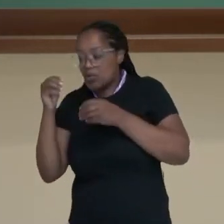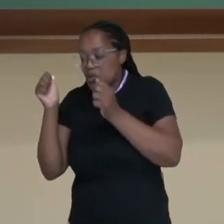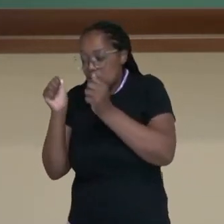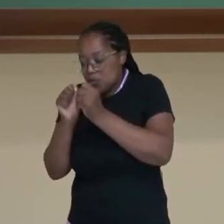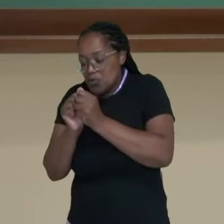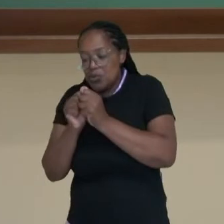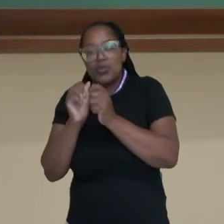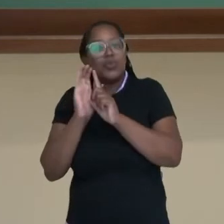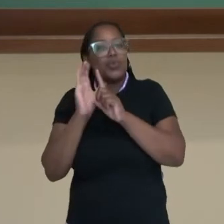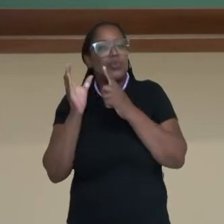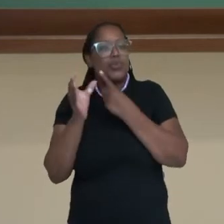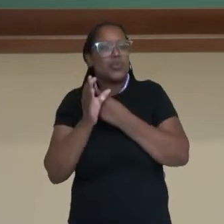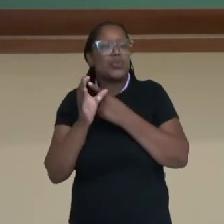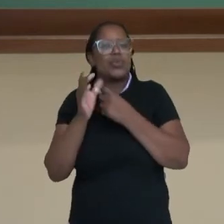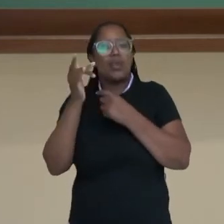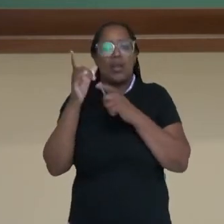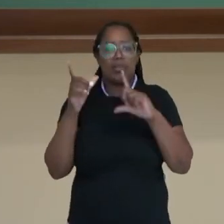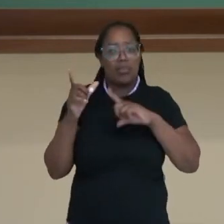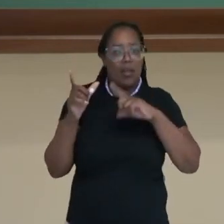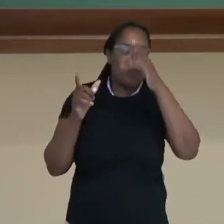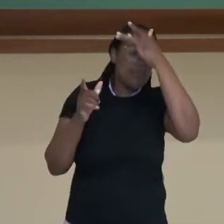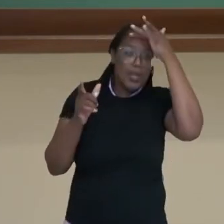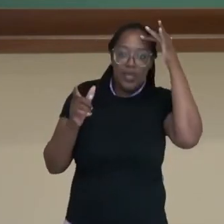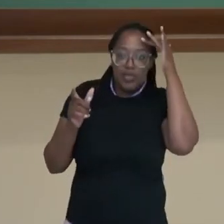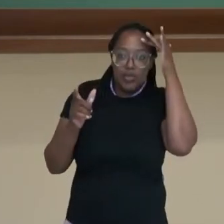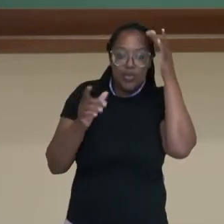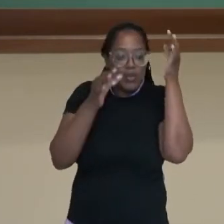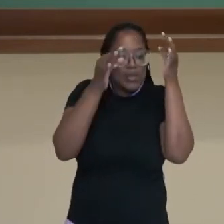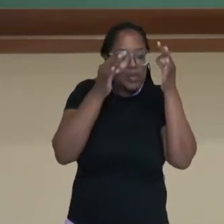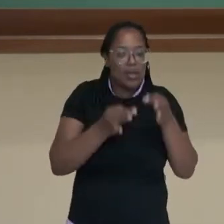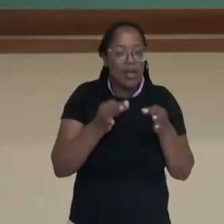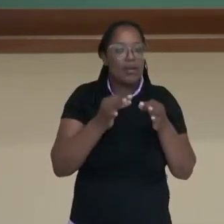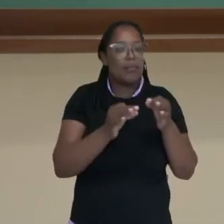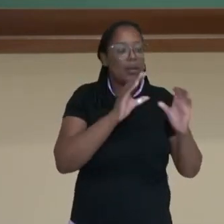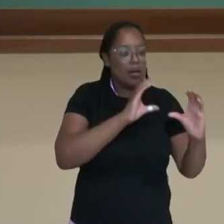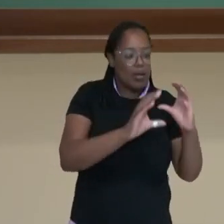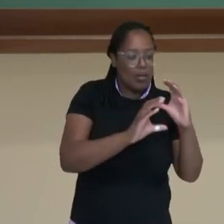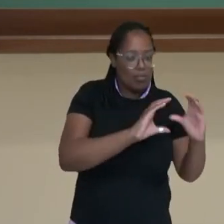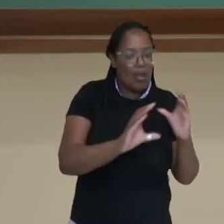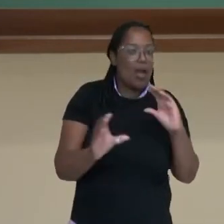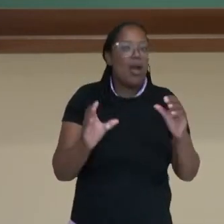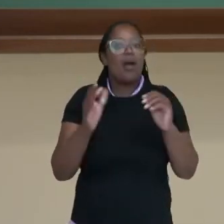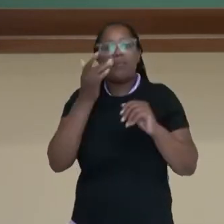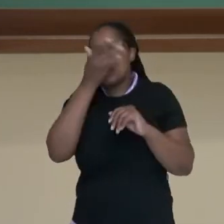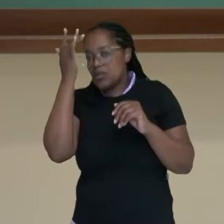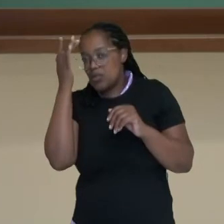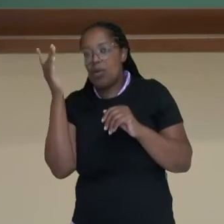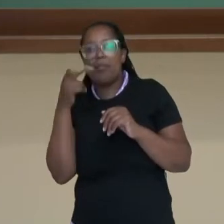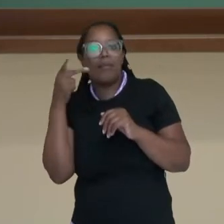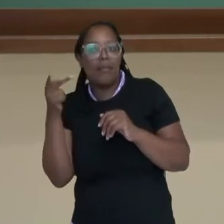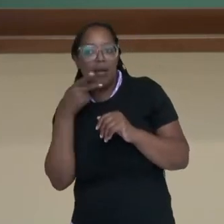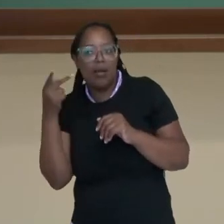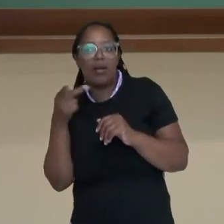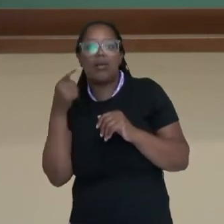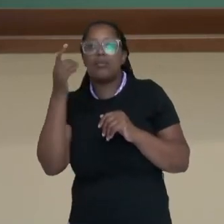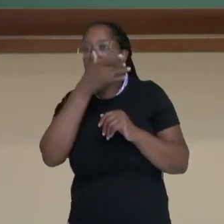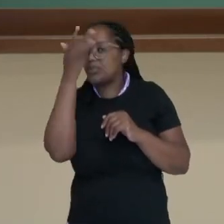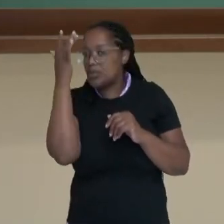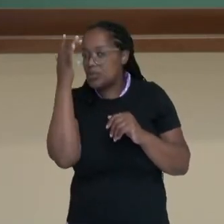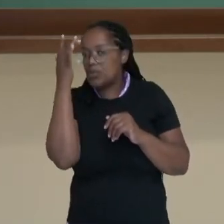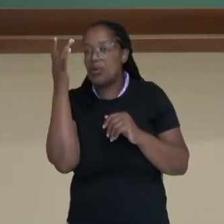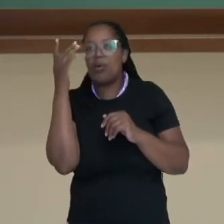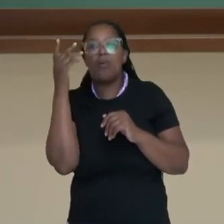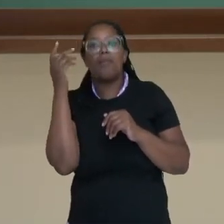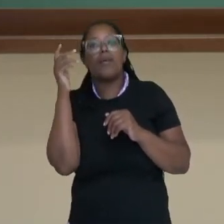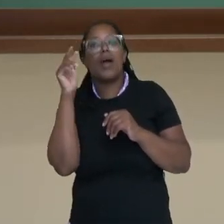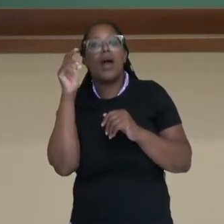pessoas específicas para tocar, para cantar. Tem cantos específicos, né? E assim,